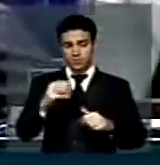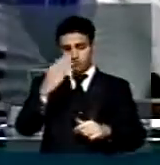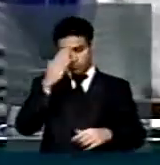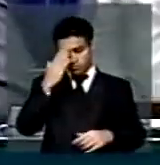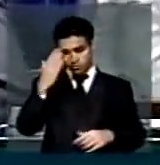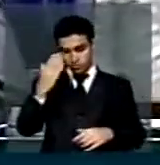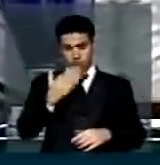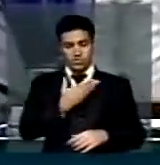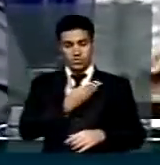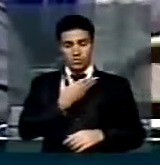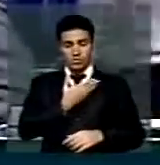caro amigo autor